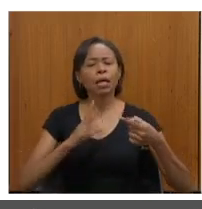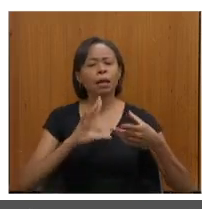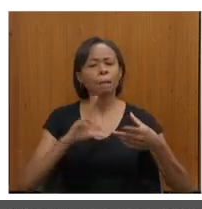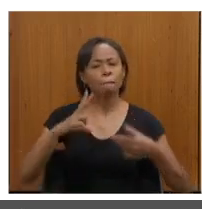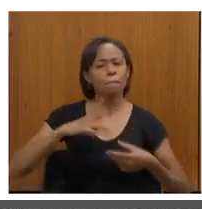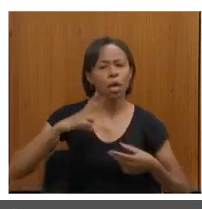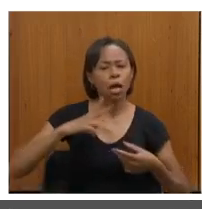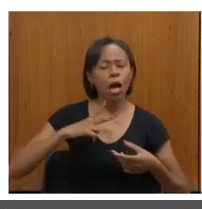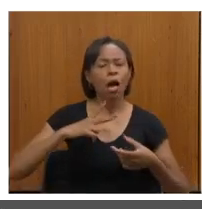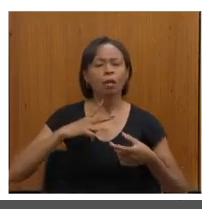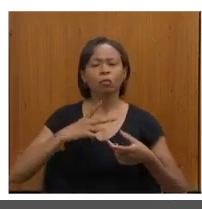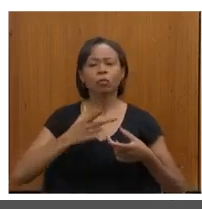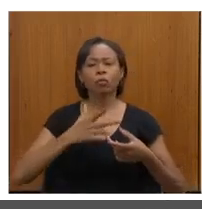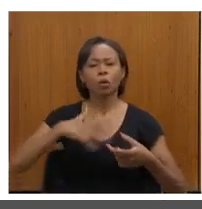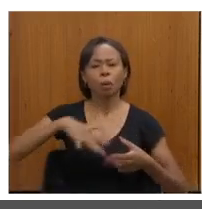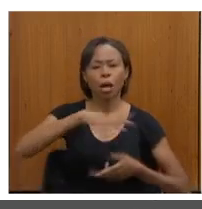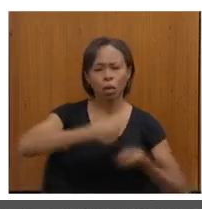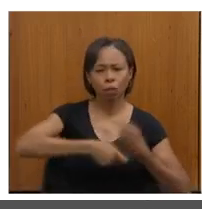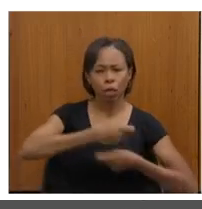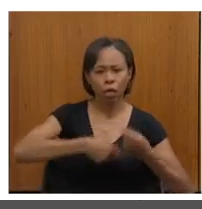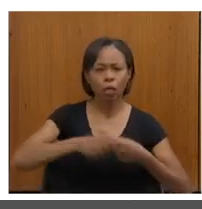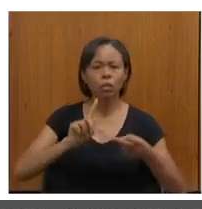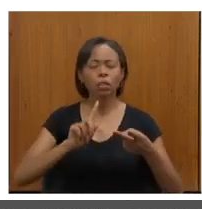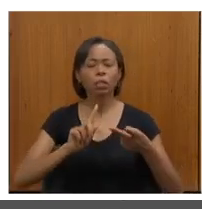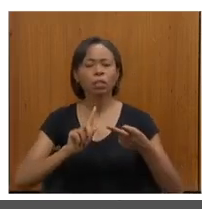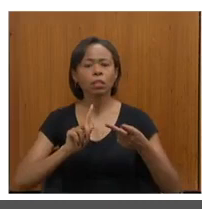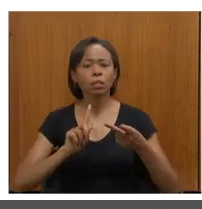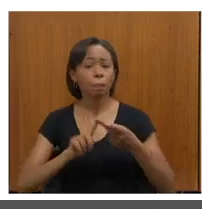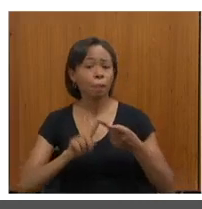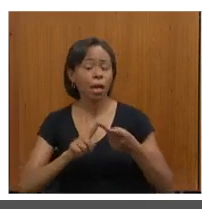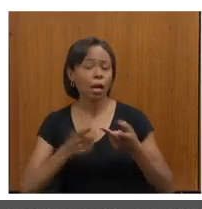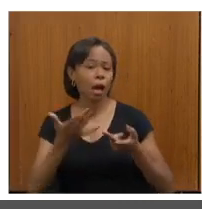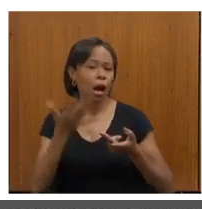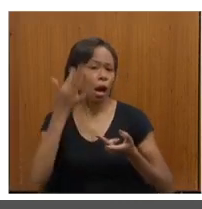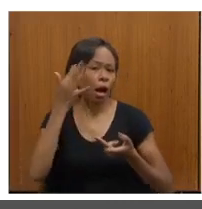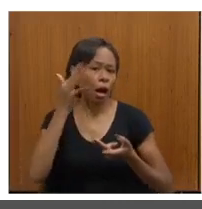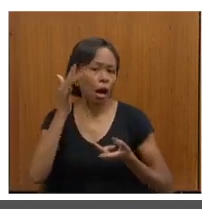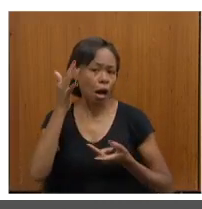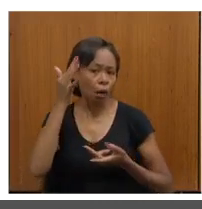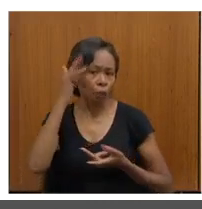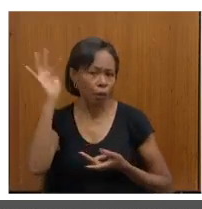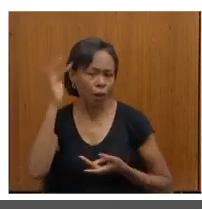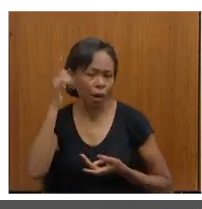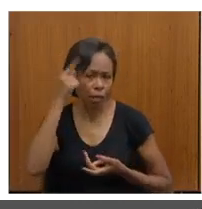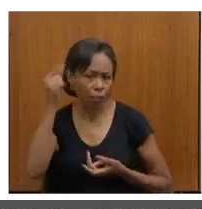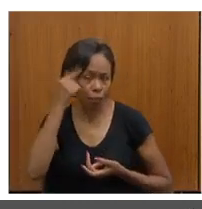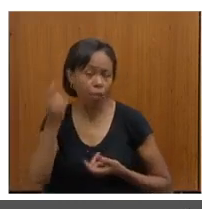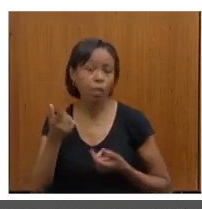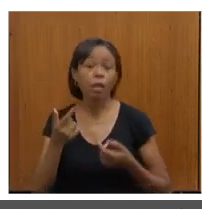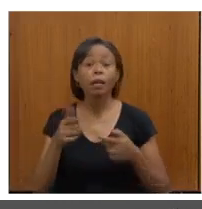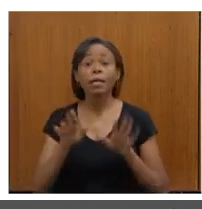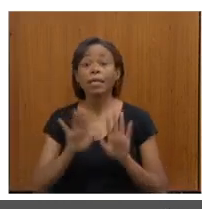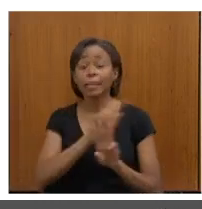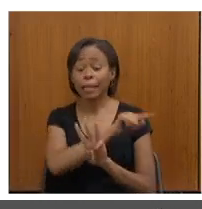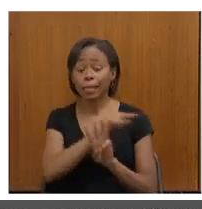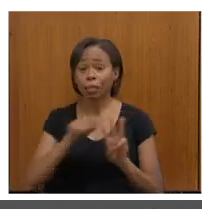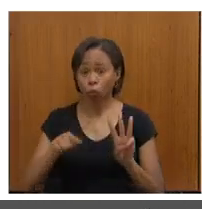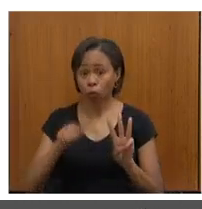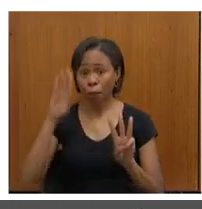academia e ele se subdivide em seis eixos principais é o primeiro eixo é um eixo tecnológico